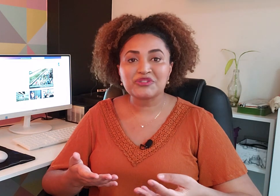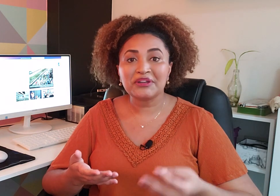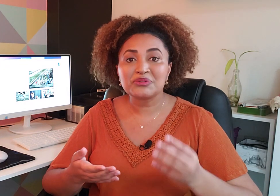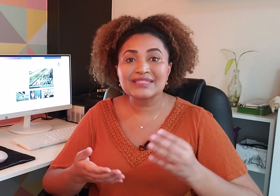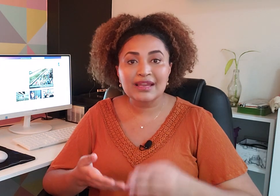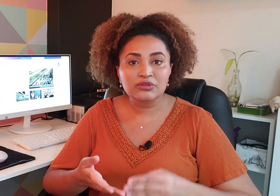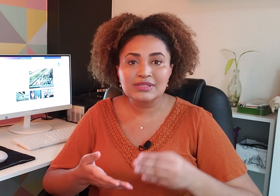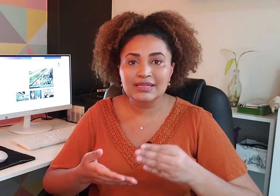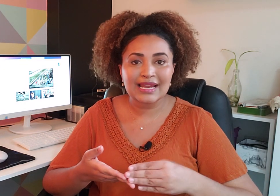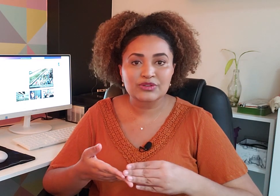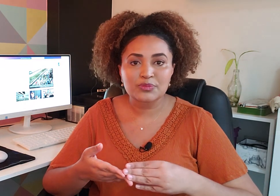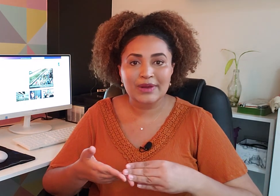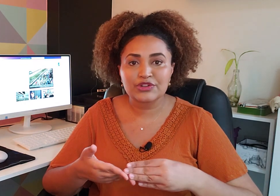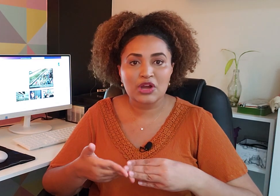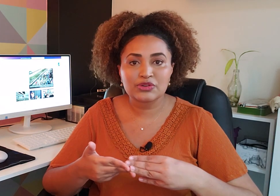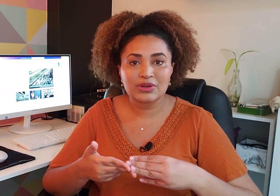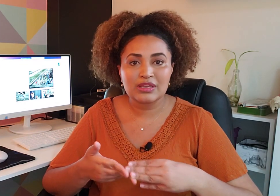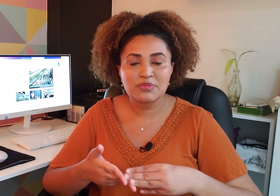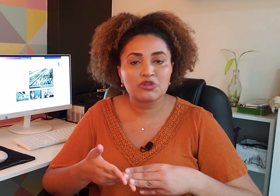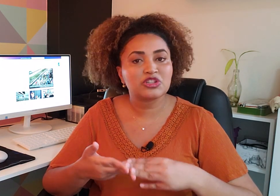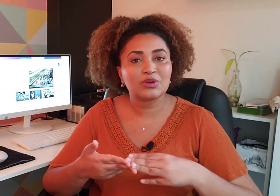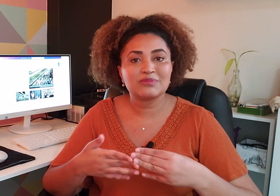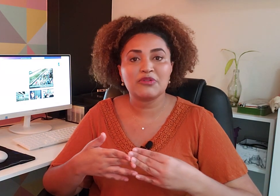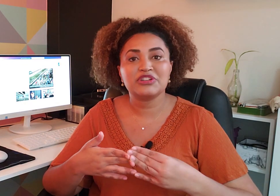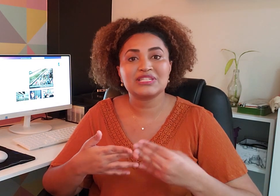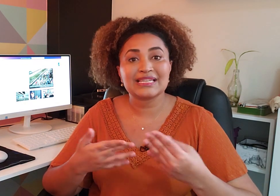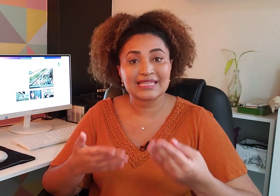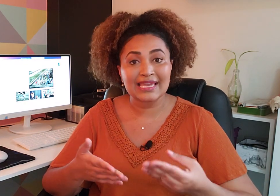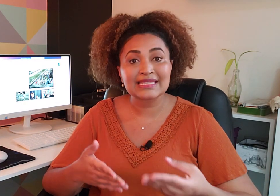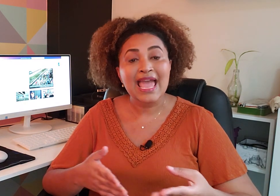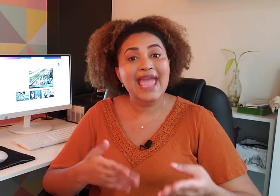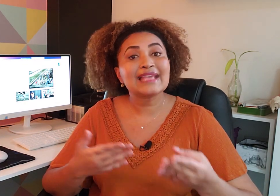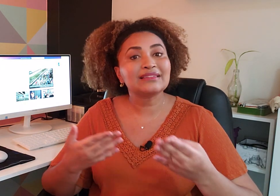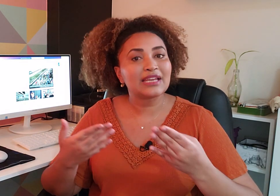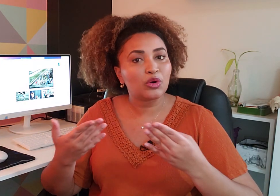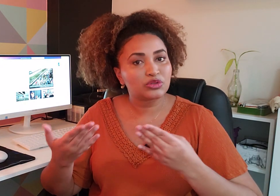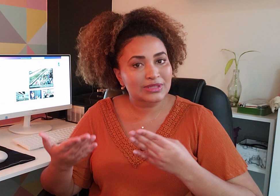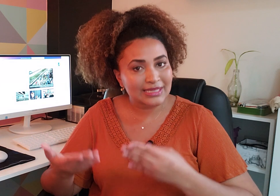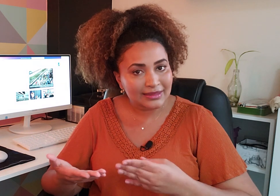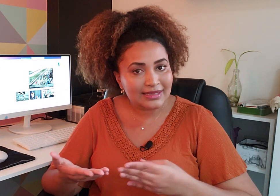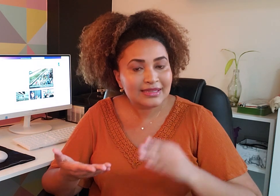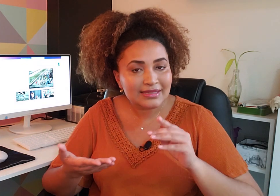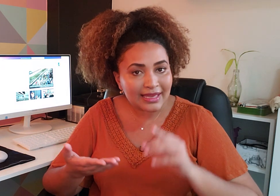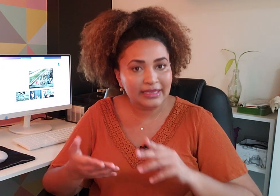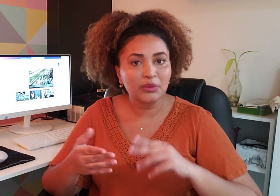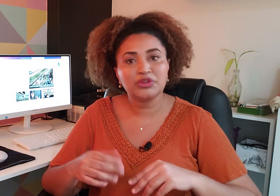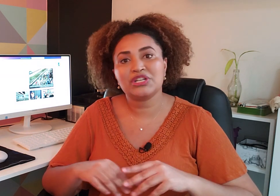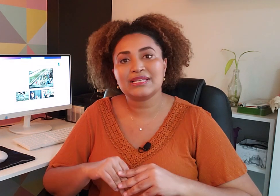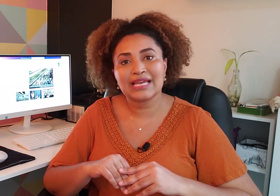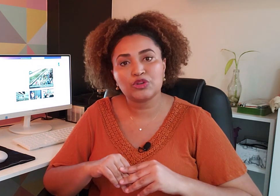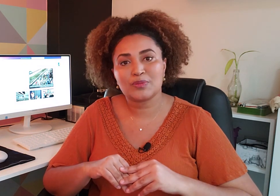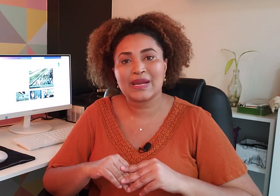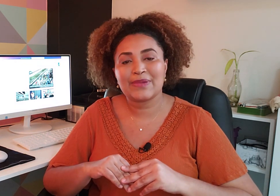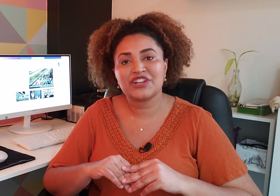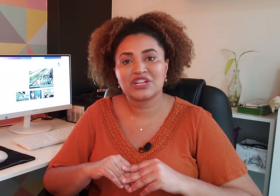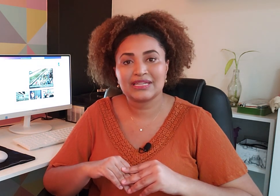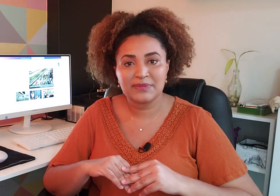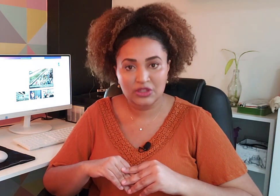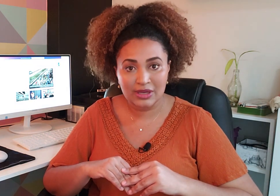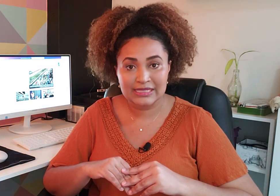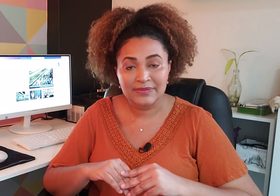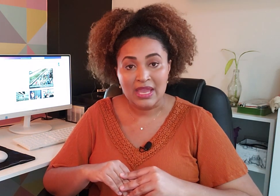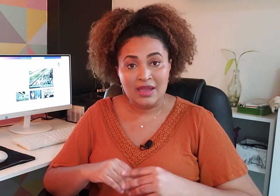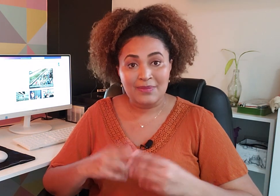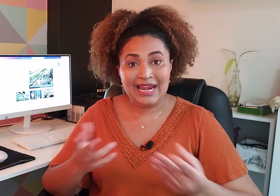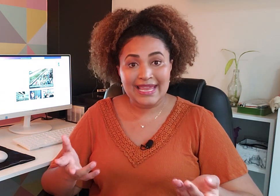empresário quase 800 ingressos para os jogos olímpicos de2016 entre outros itens que seriam utilizados para